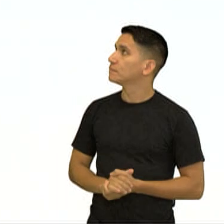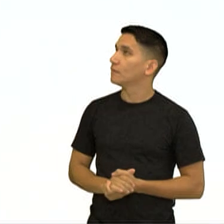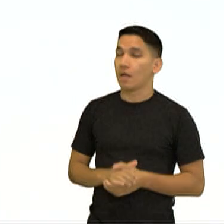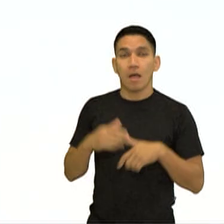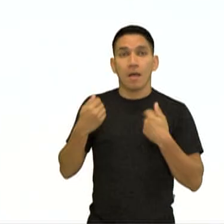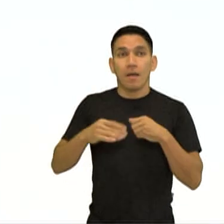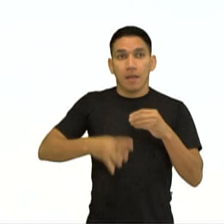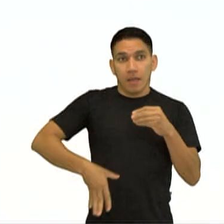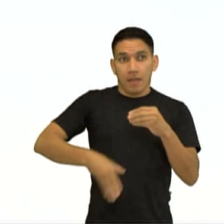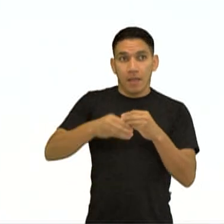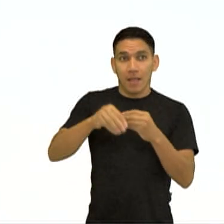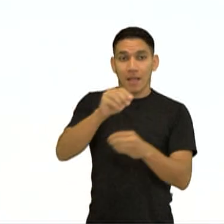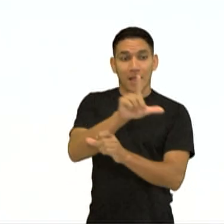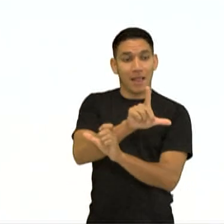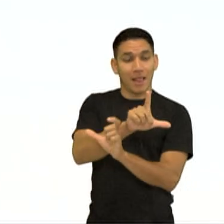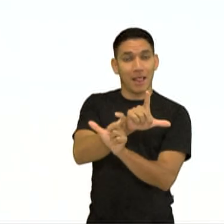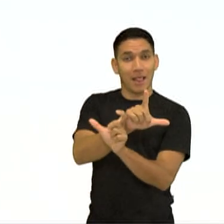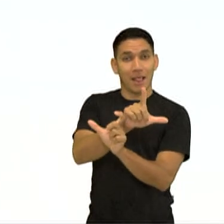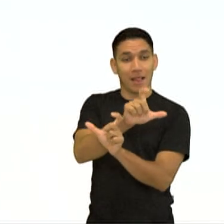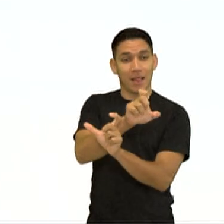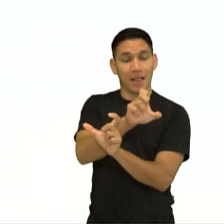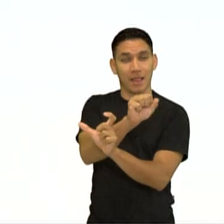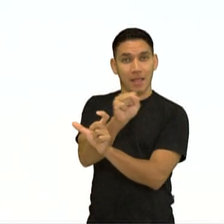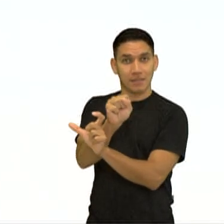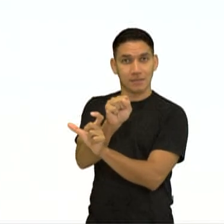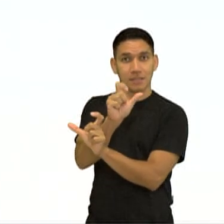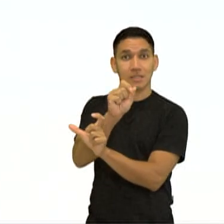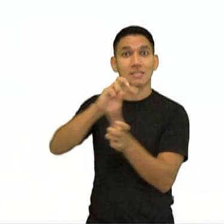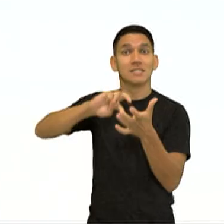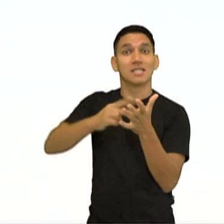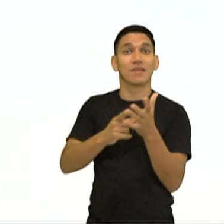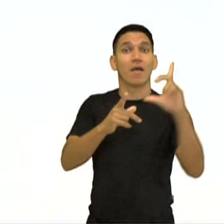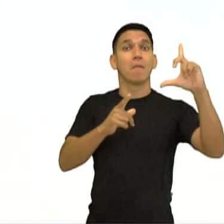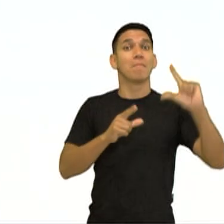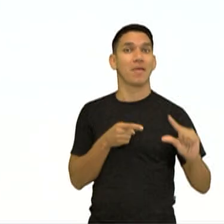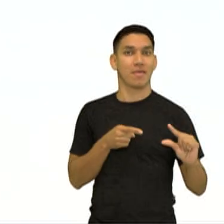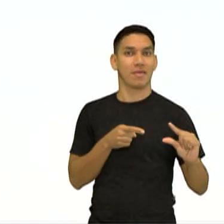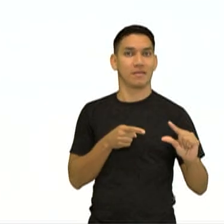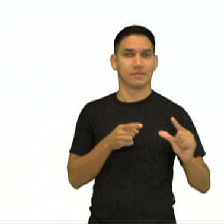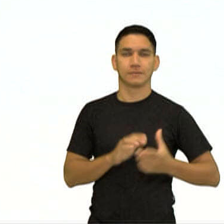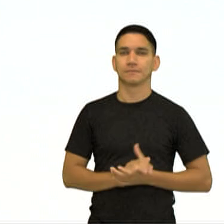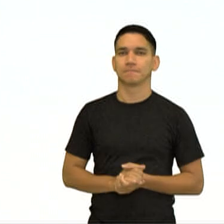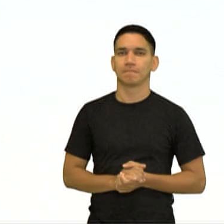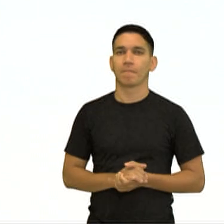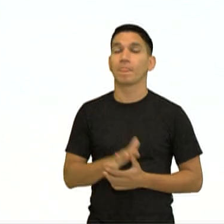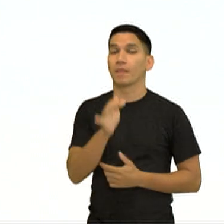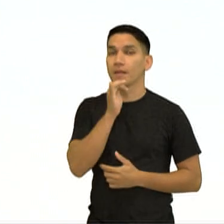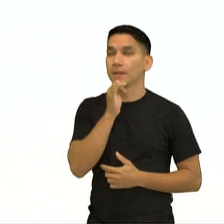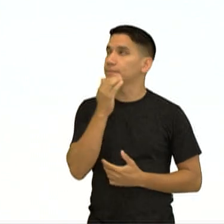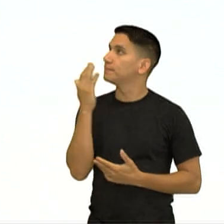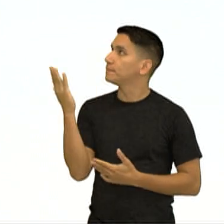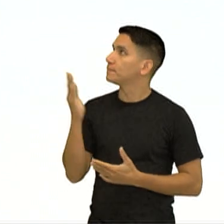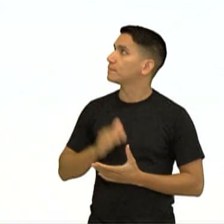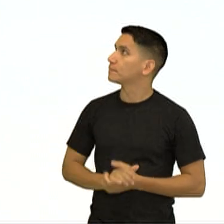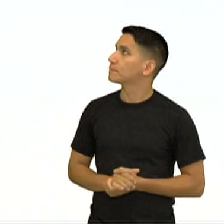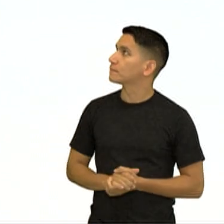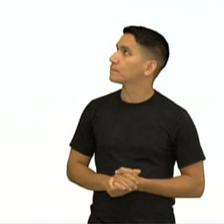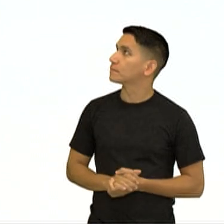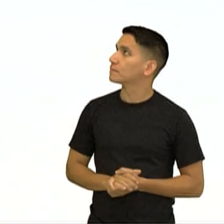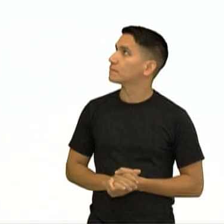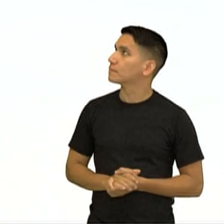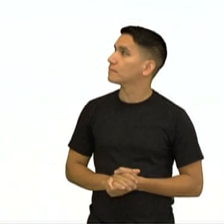precisa colocar o less, que significa menos. Por exemplo, Wenlock seems to be